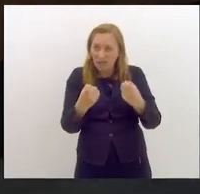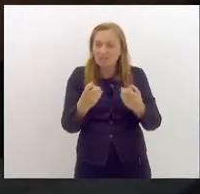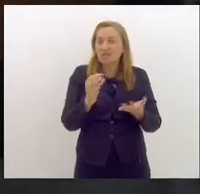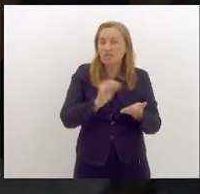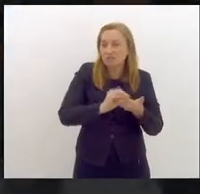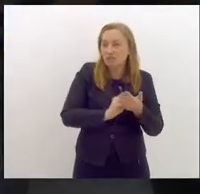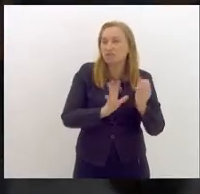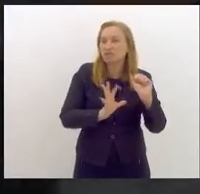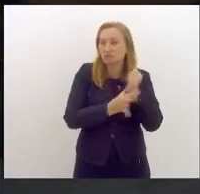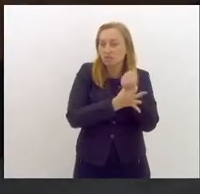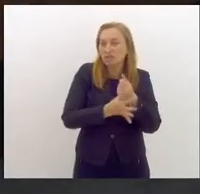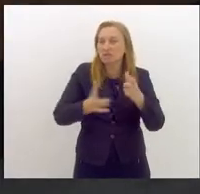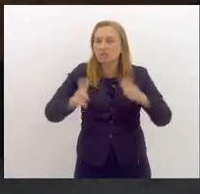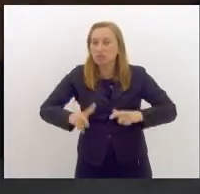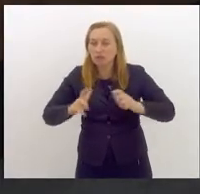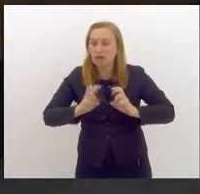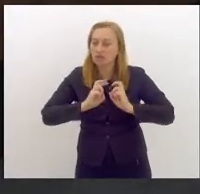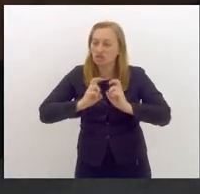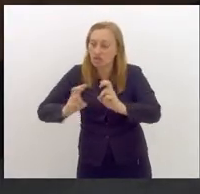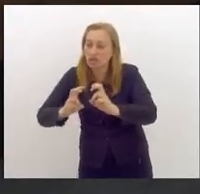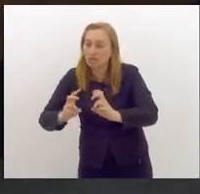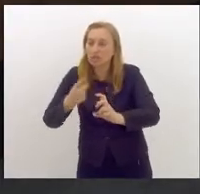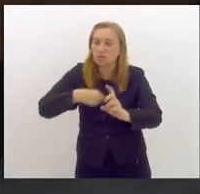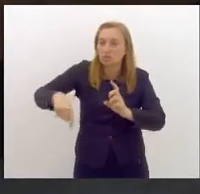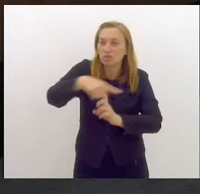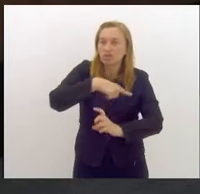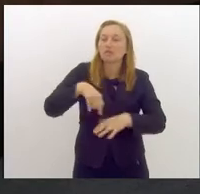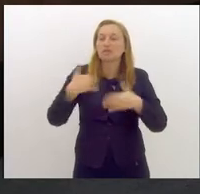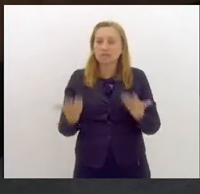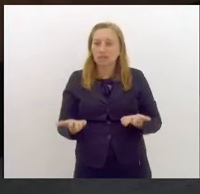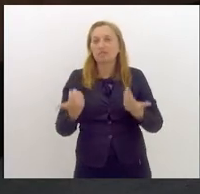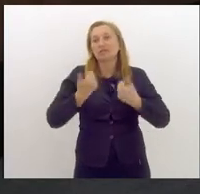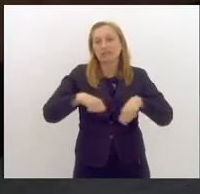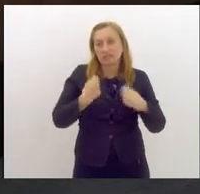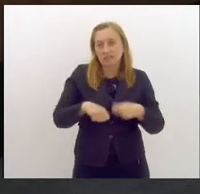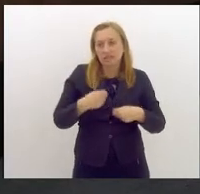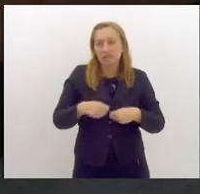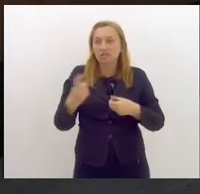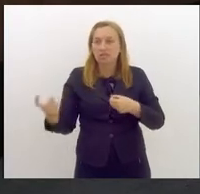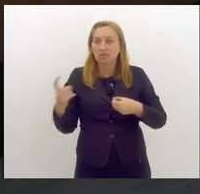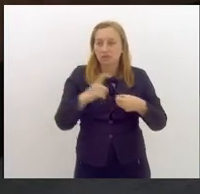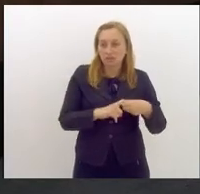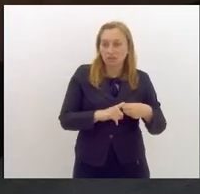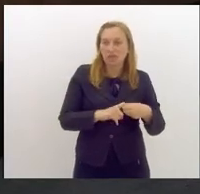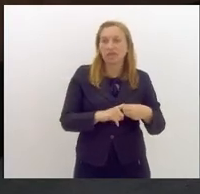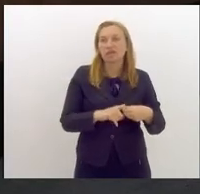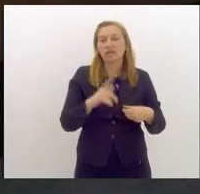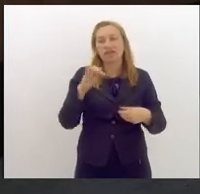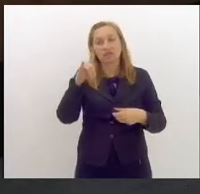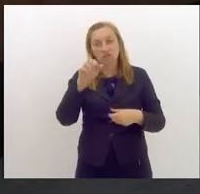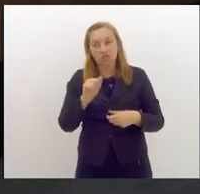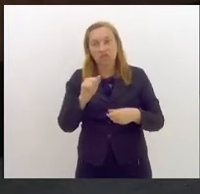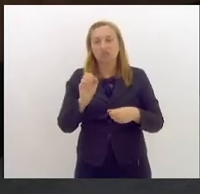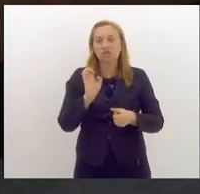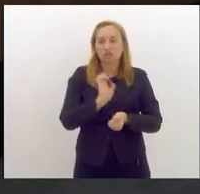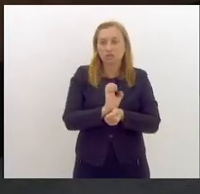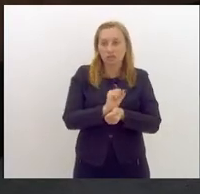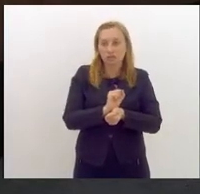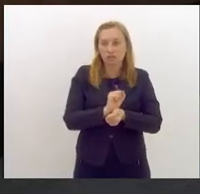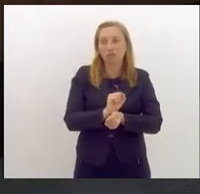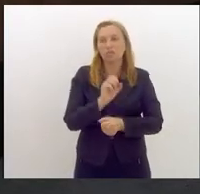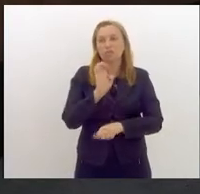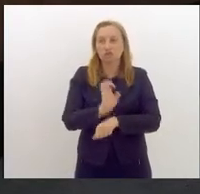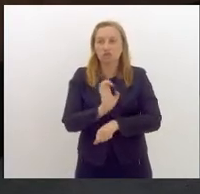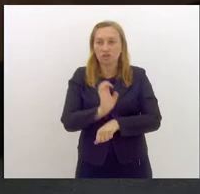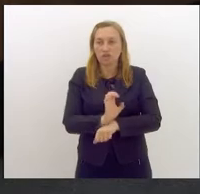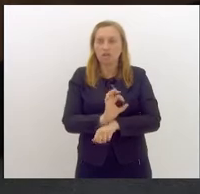falta de segurança nas estações em torno das estações então a necessidade de ser retomada essa agenda que o estado interrompeu de criação do Batalhão